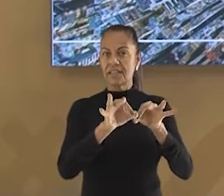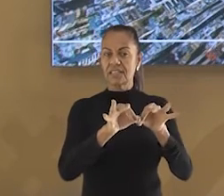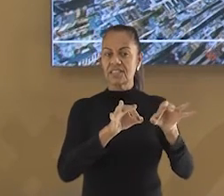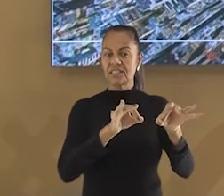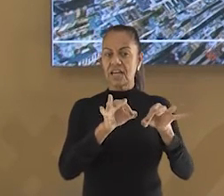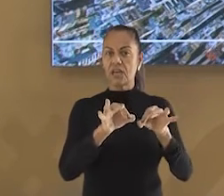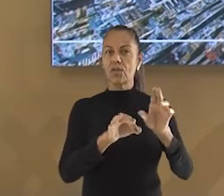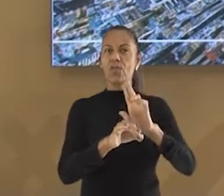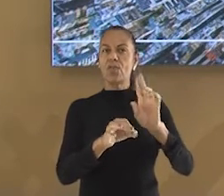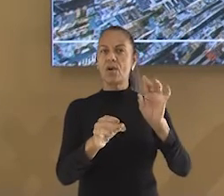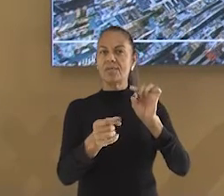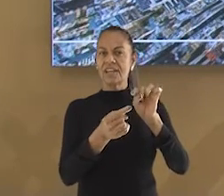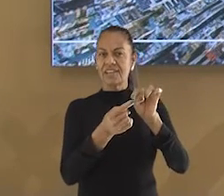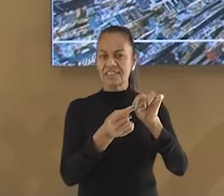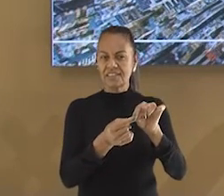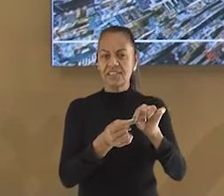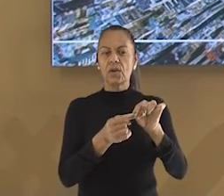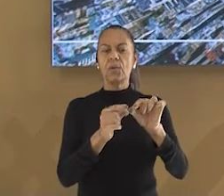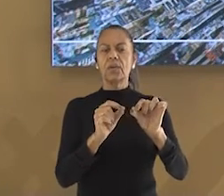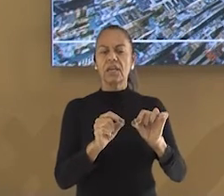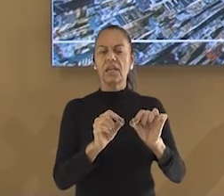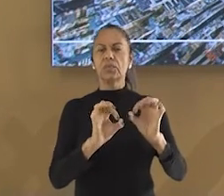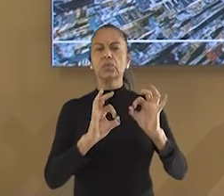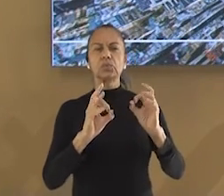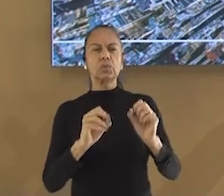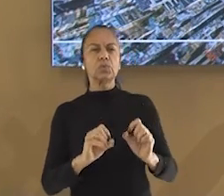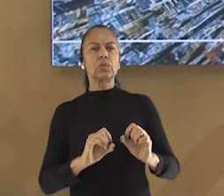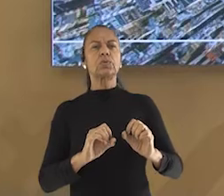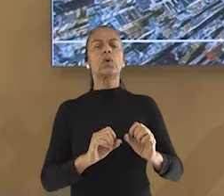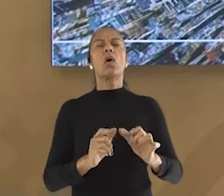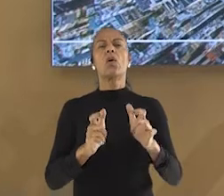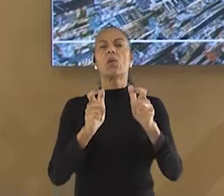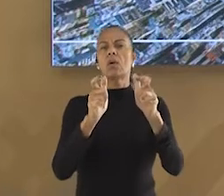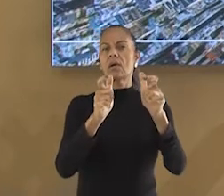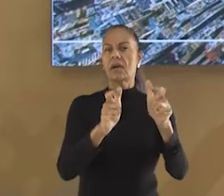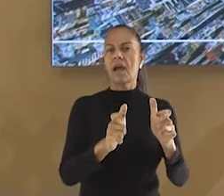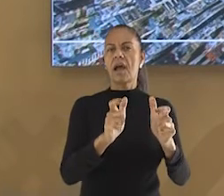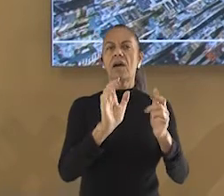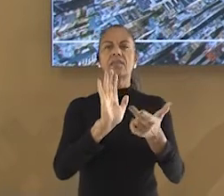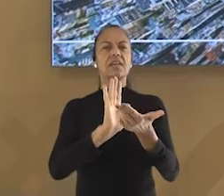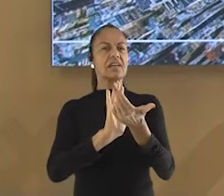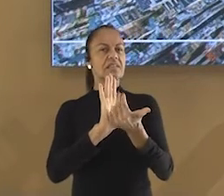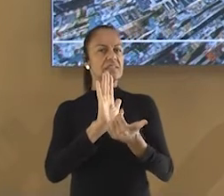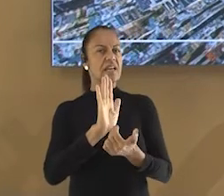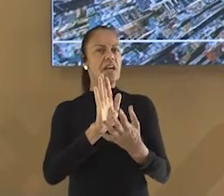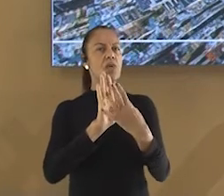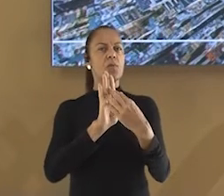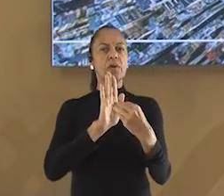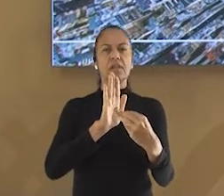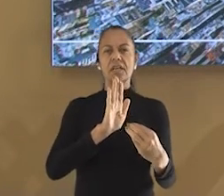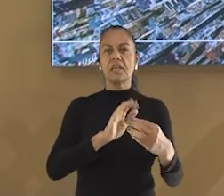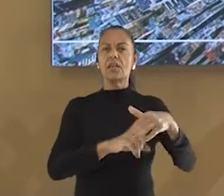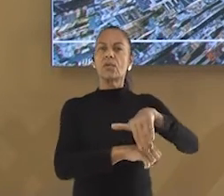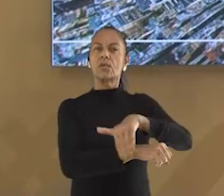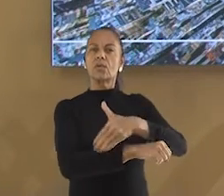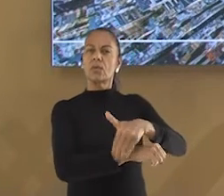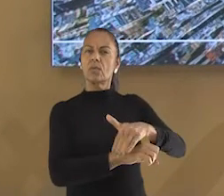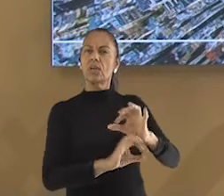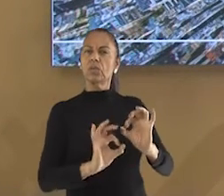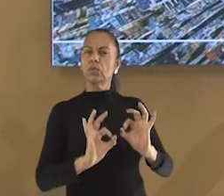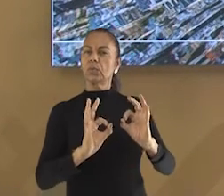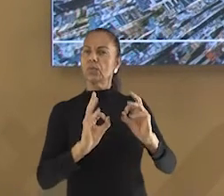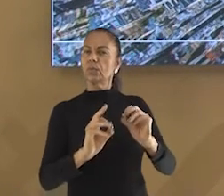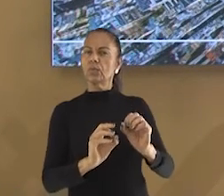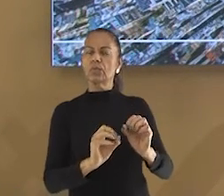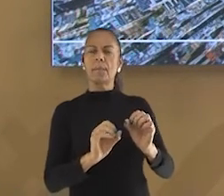planejado. Localização de alguns prédios, empreendimentos, o desenho ou o modelo das construções, das ruas, enfim,